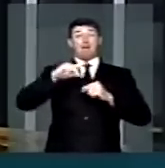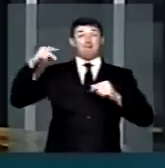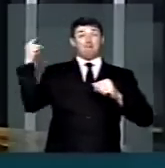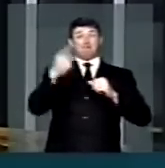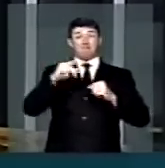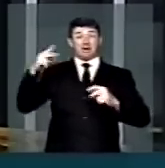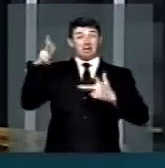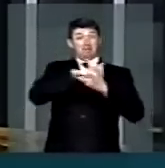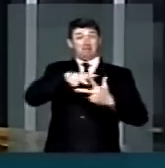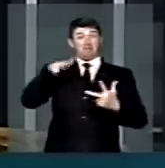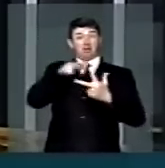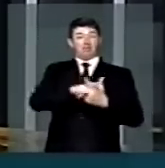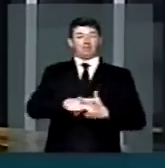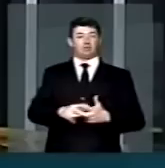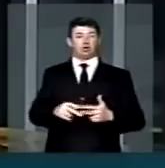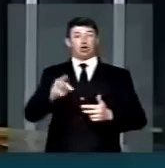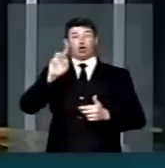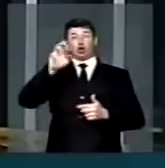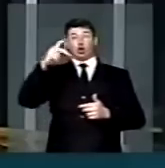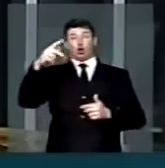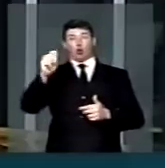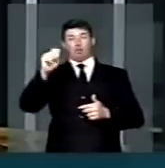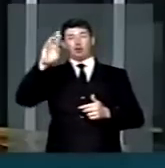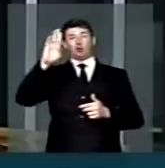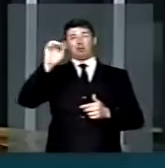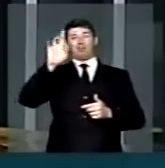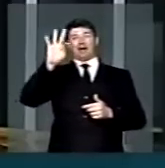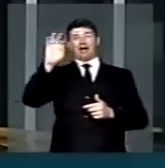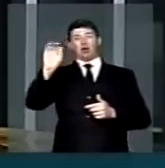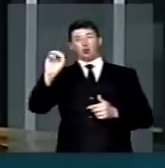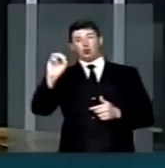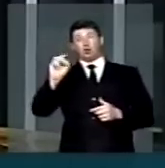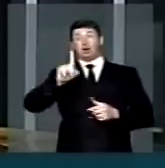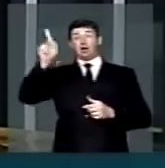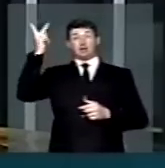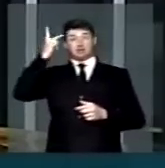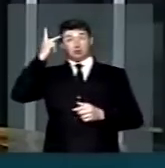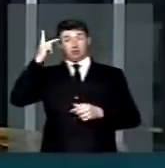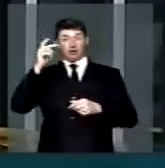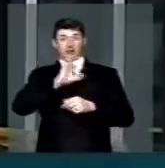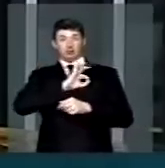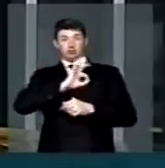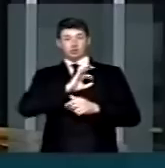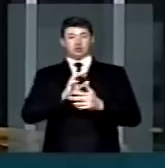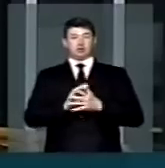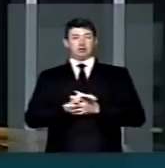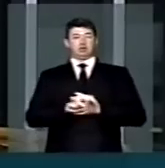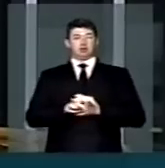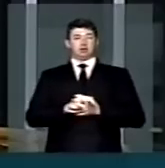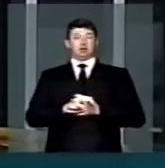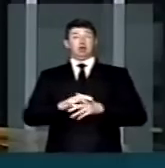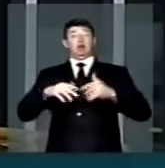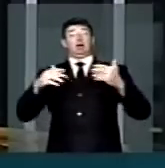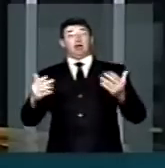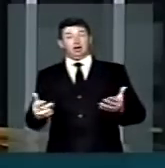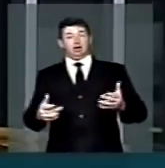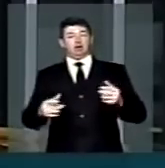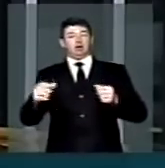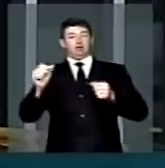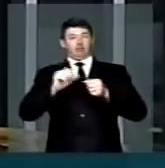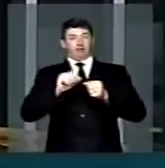espancados por uma chamada tropa do braço da polícia de São Paulo e